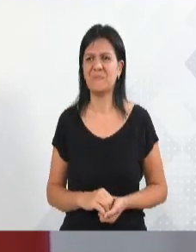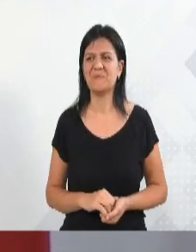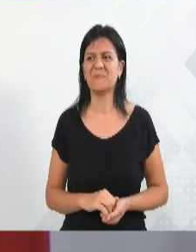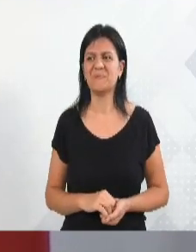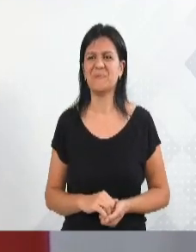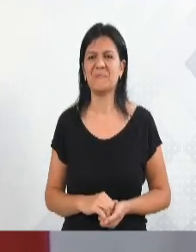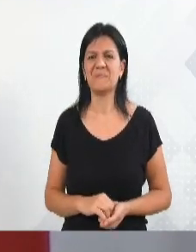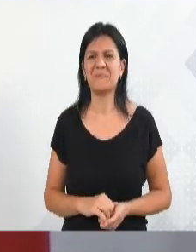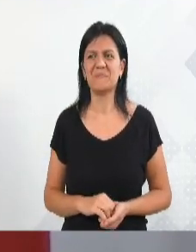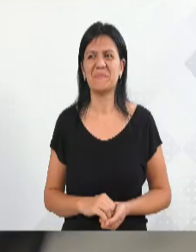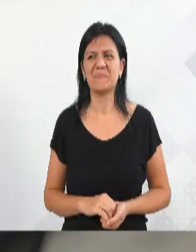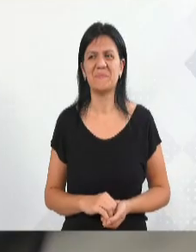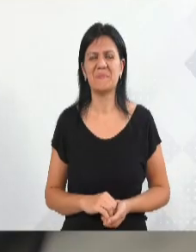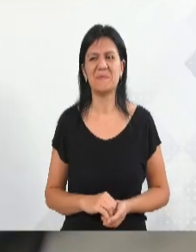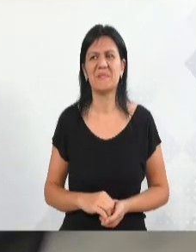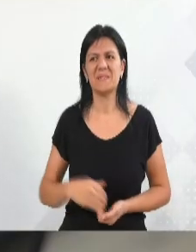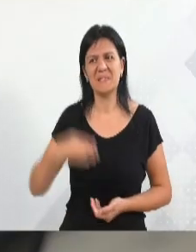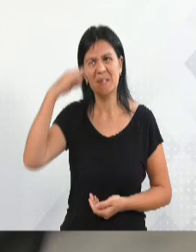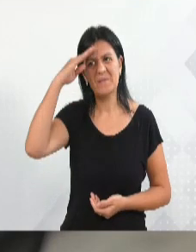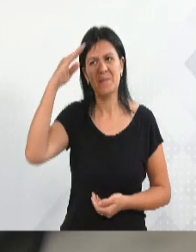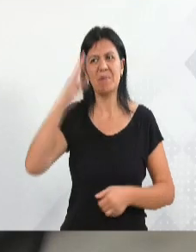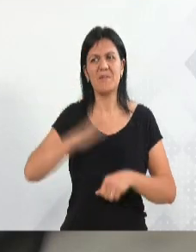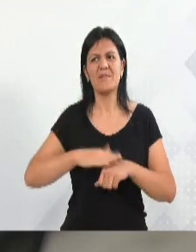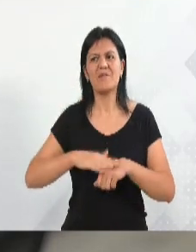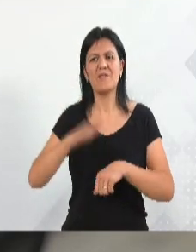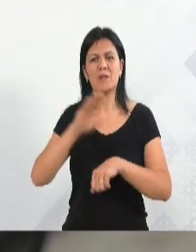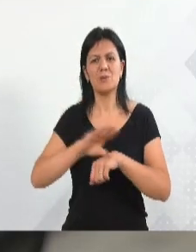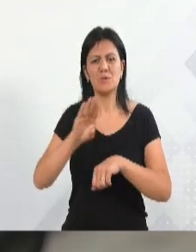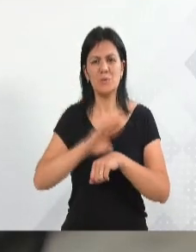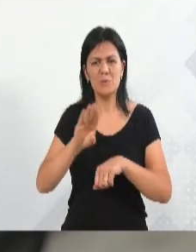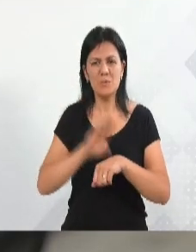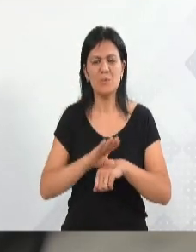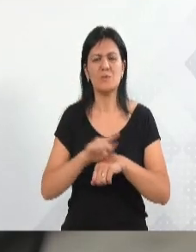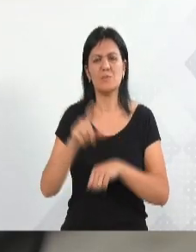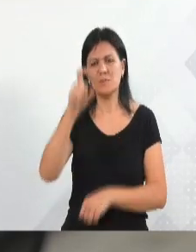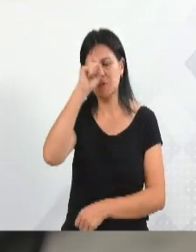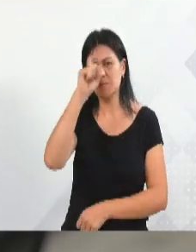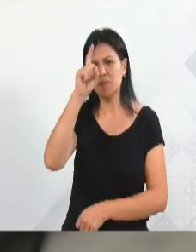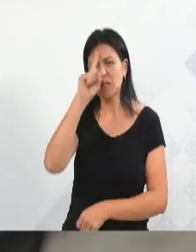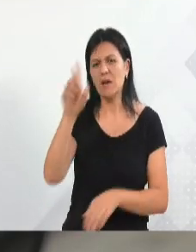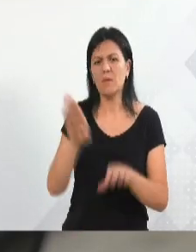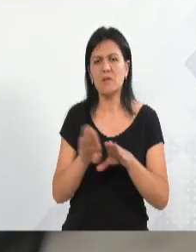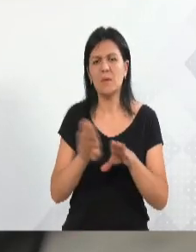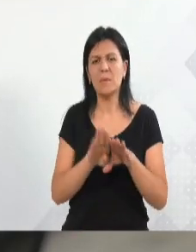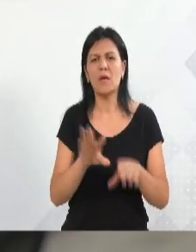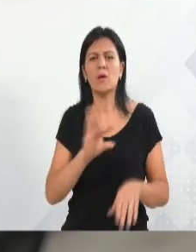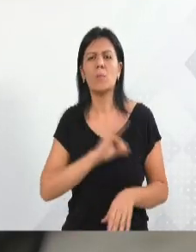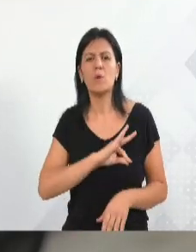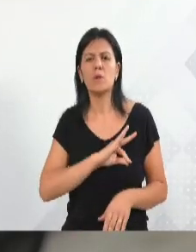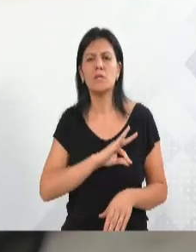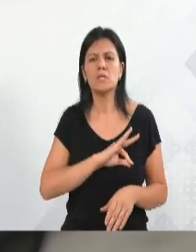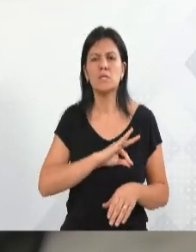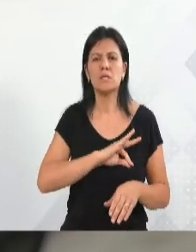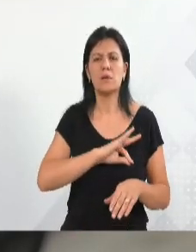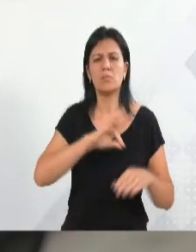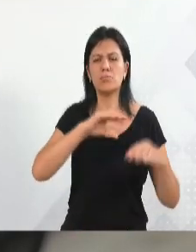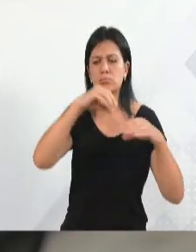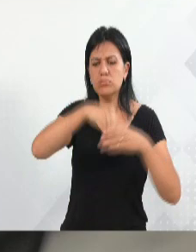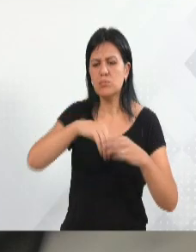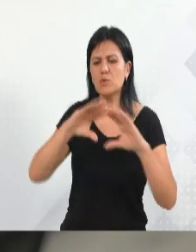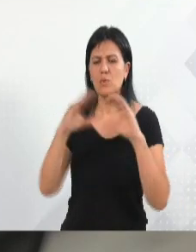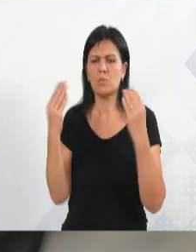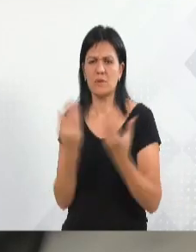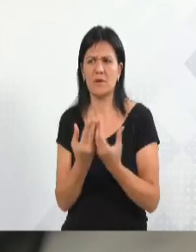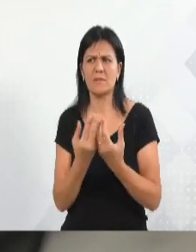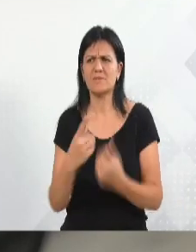E na PM realizou um curso de atendimento pré-hospitalar e curso de policiamento comunitário. Possui várias histórias